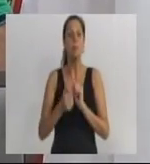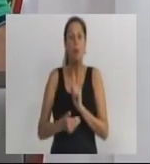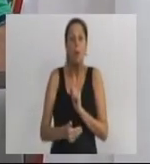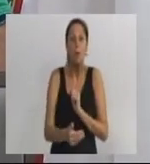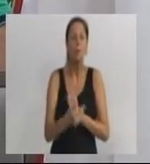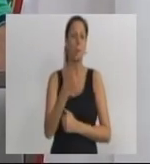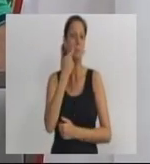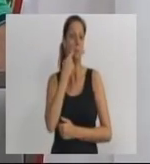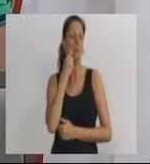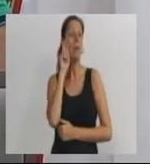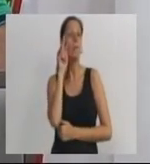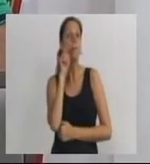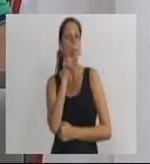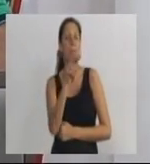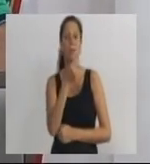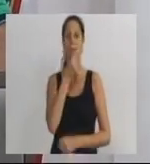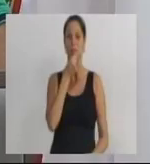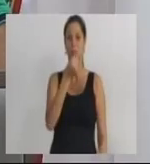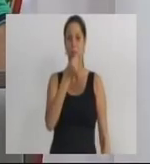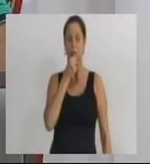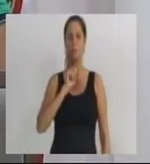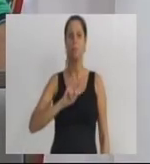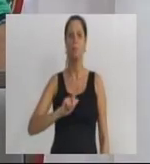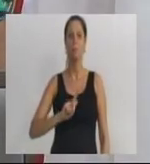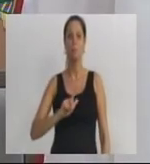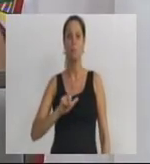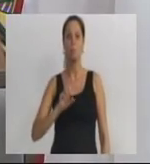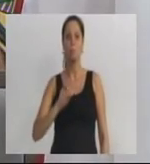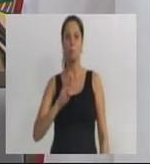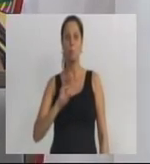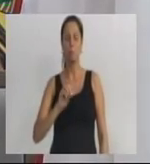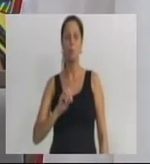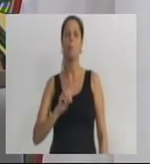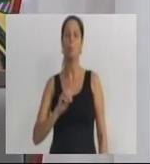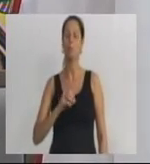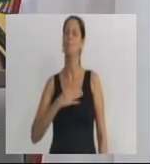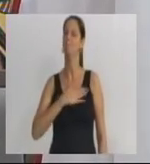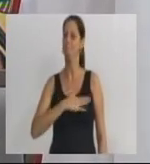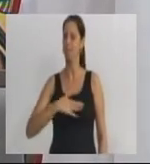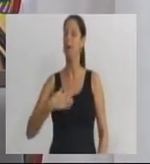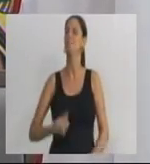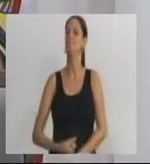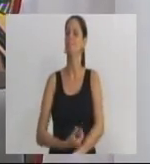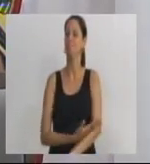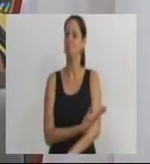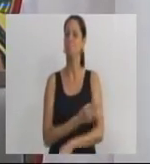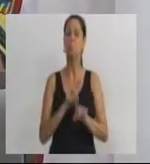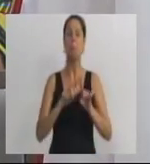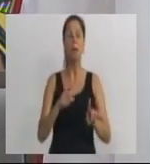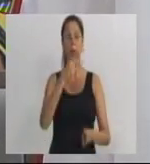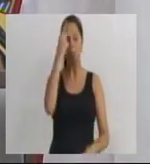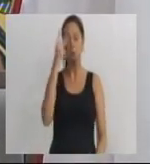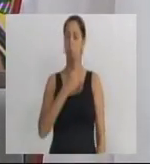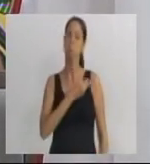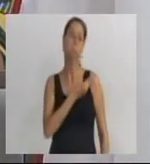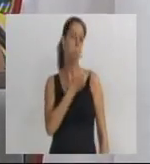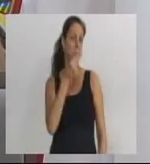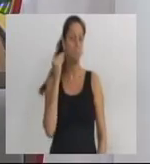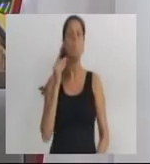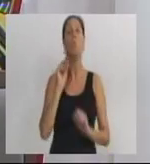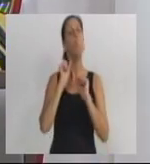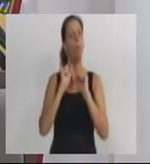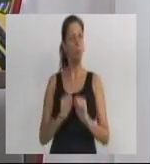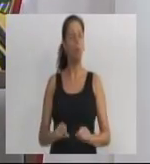Repórter, que vão gostar, vão se emocionar. Mas aqueles que não gostam, assistam também, que com